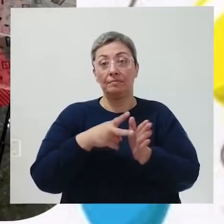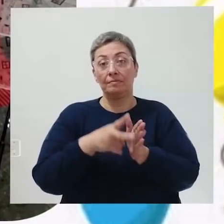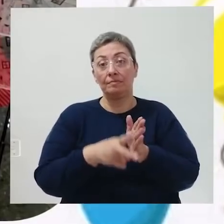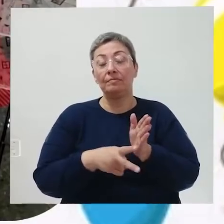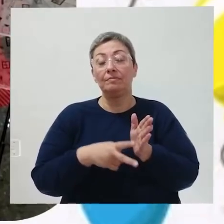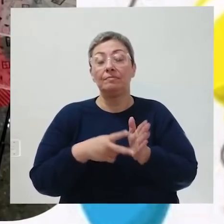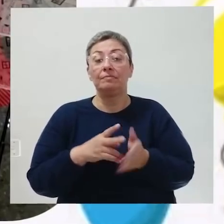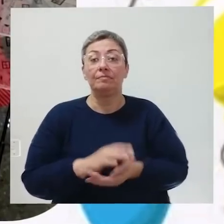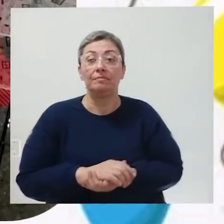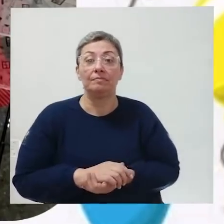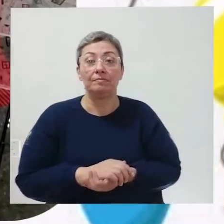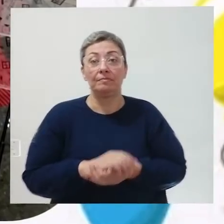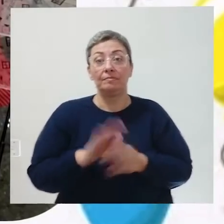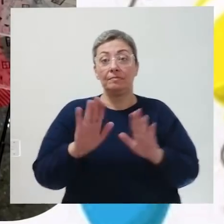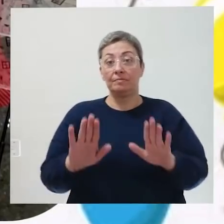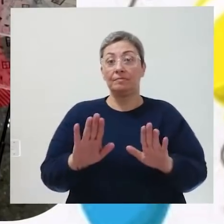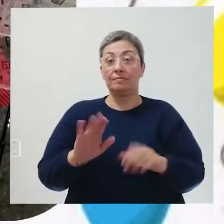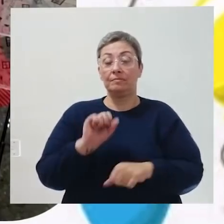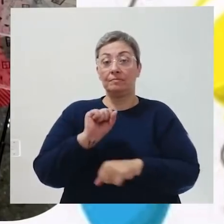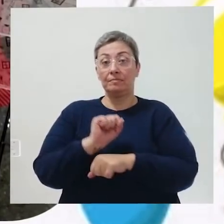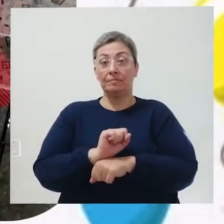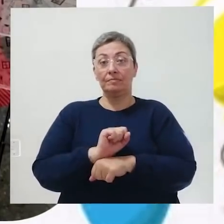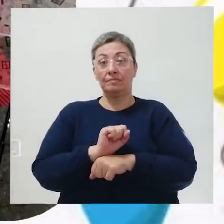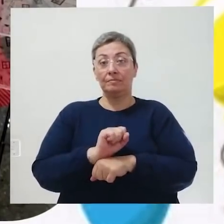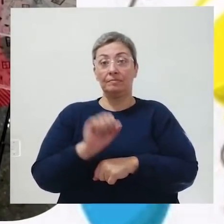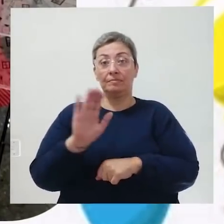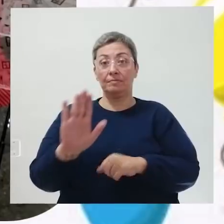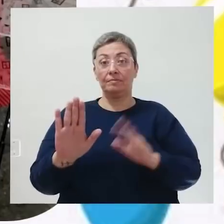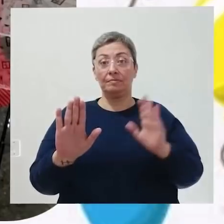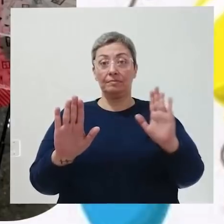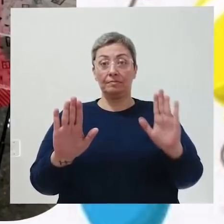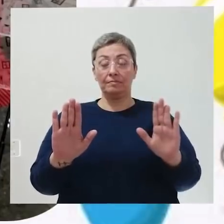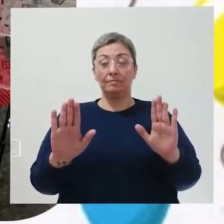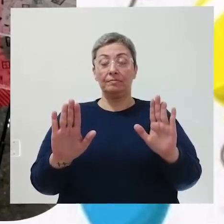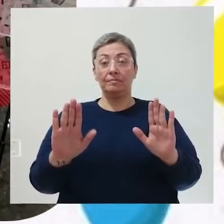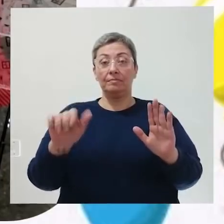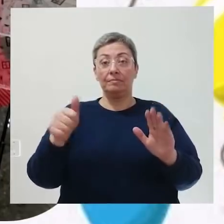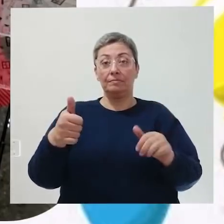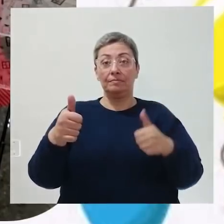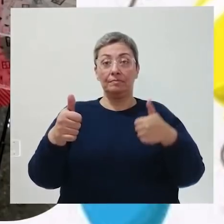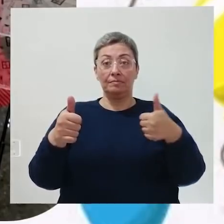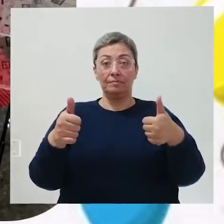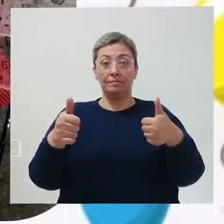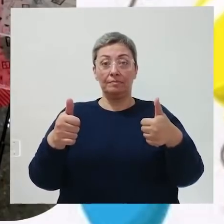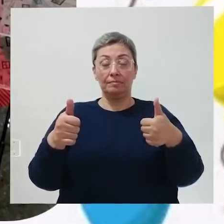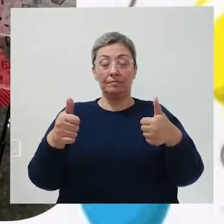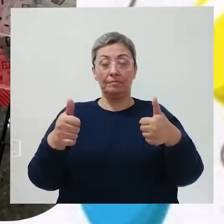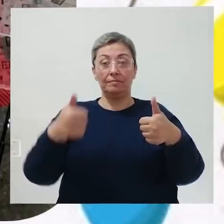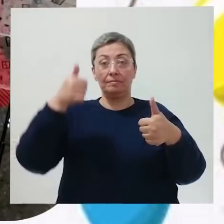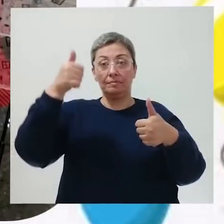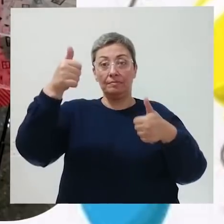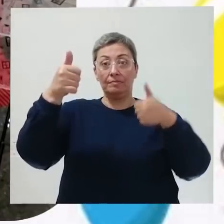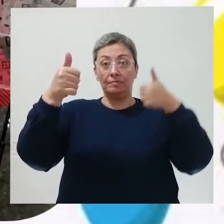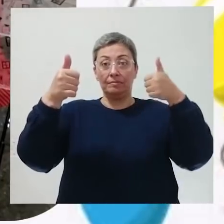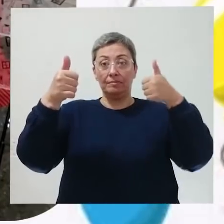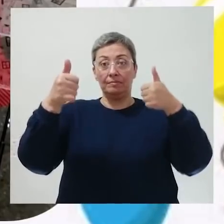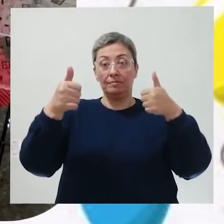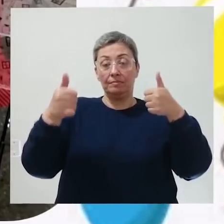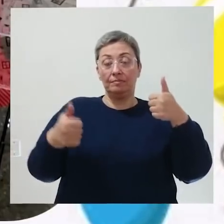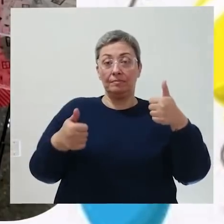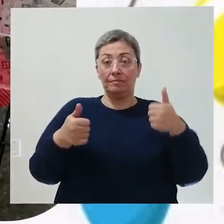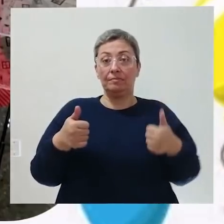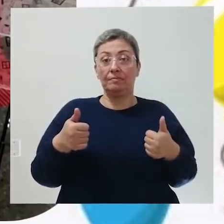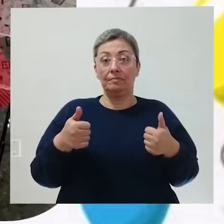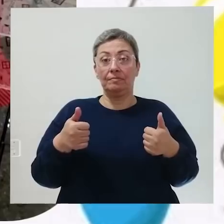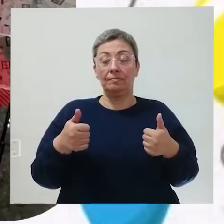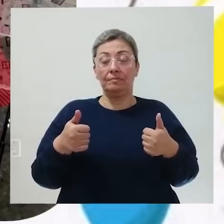Passagem do velho trem. Parou, parou. Mãozinha pra frente, dedinho pra cima, cotovelo pra